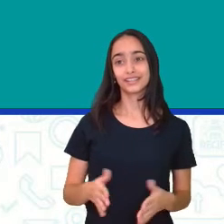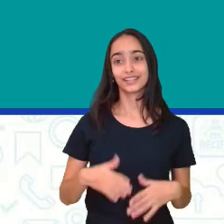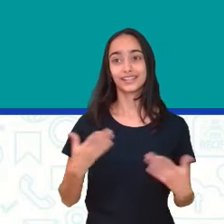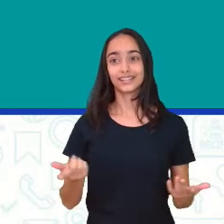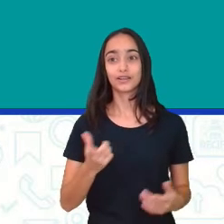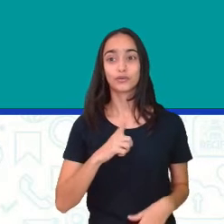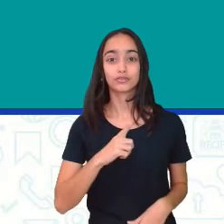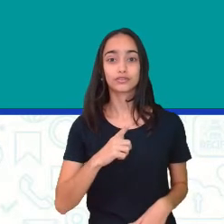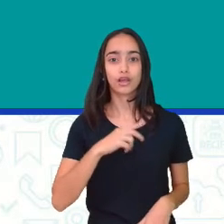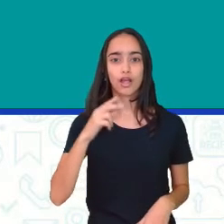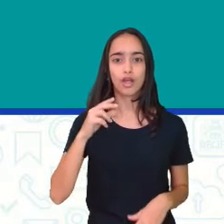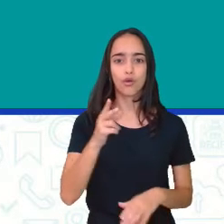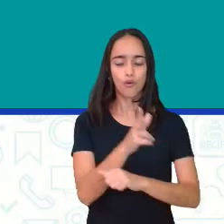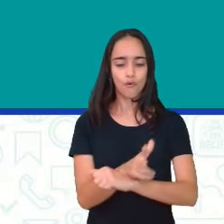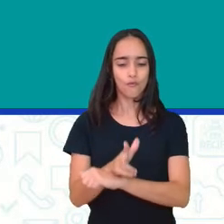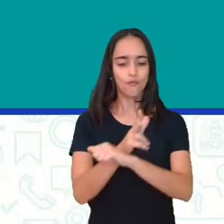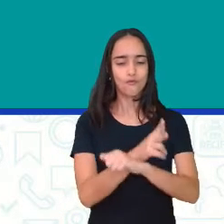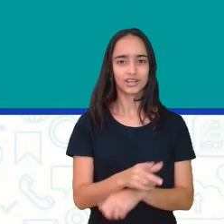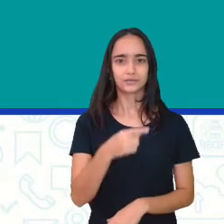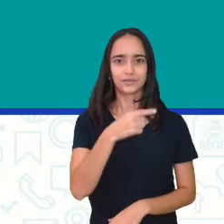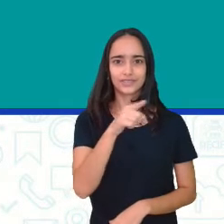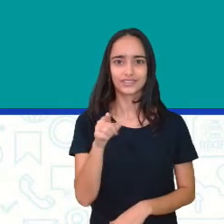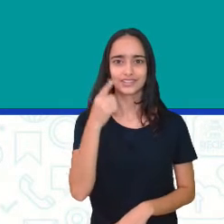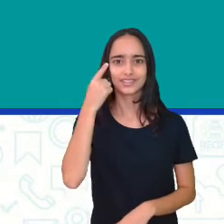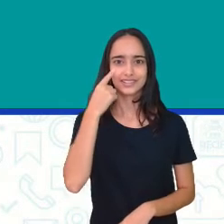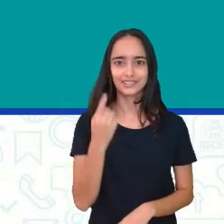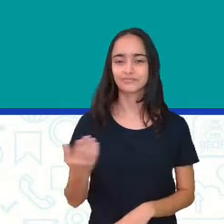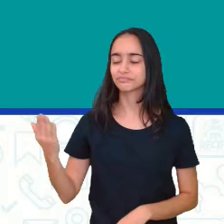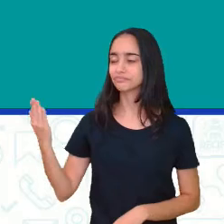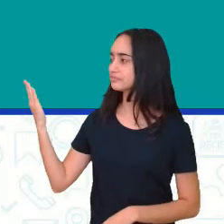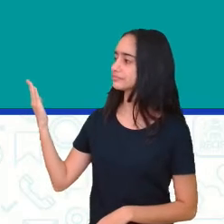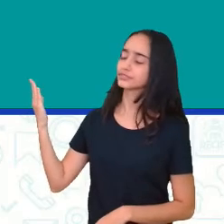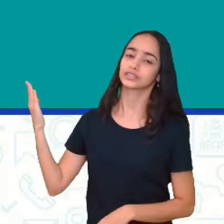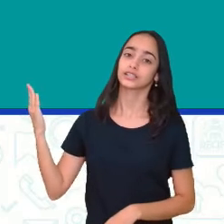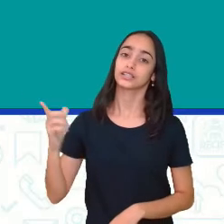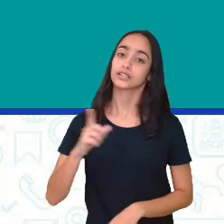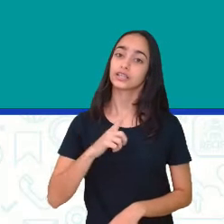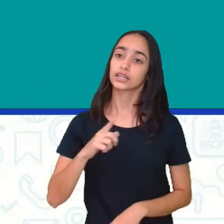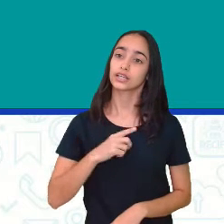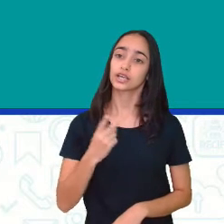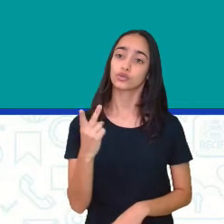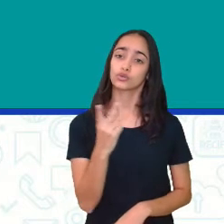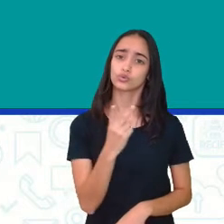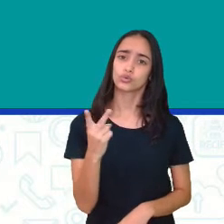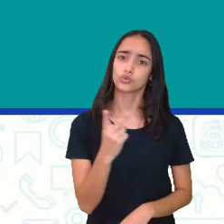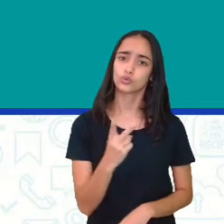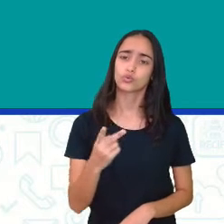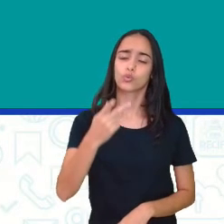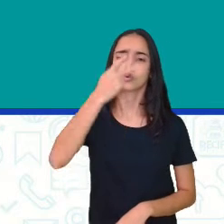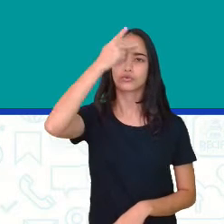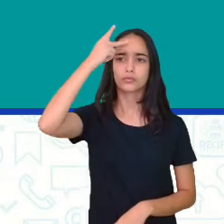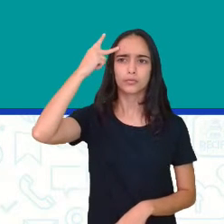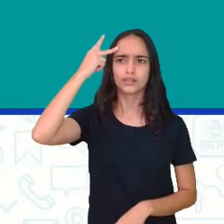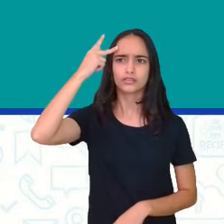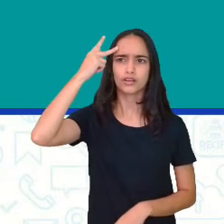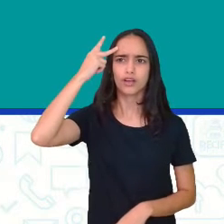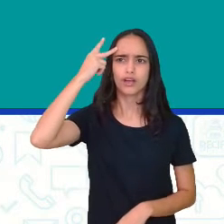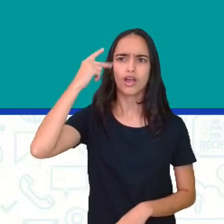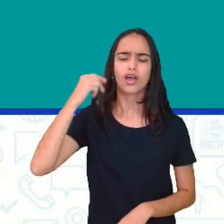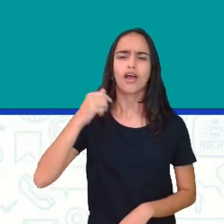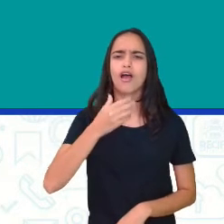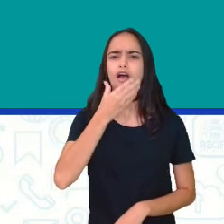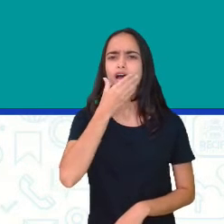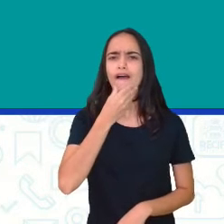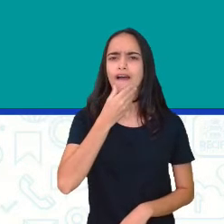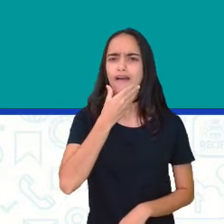vídeo para vocês, né? Que tem duas pessoas, dois irmãos gêmeos,